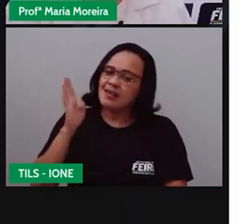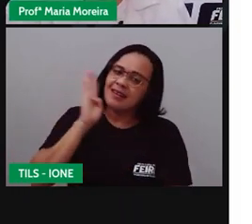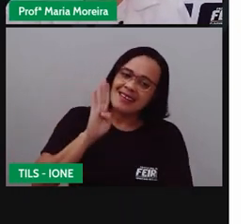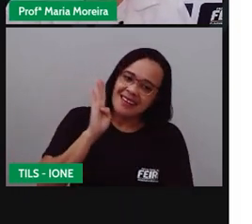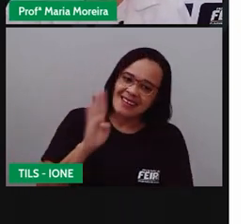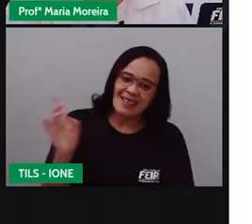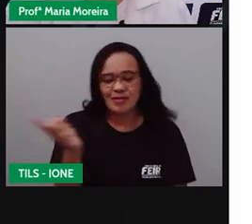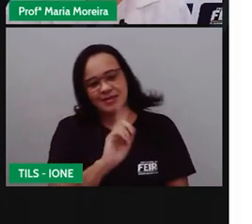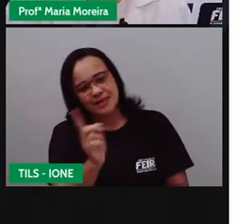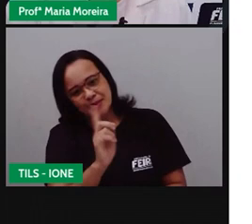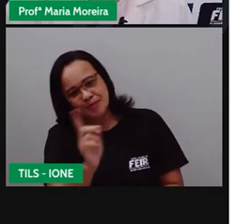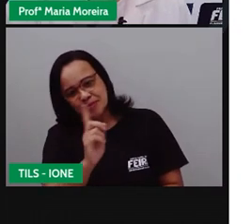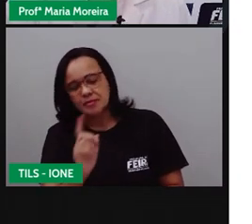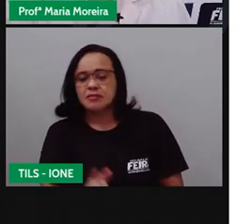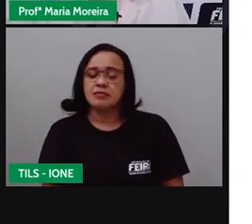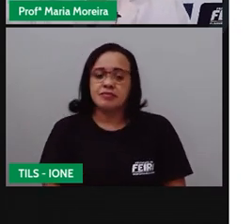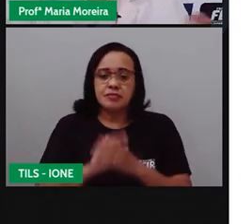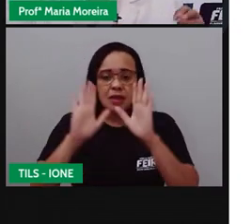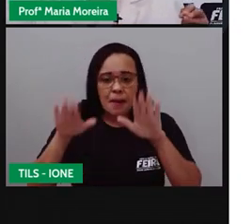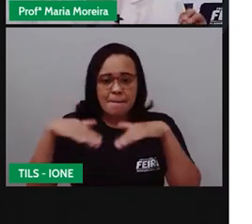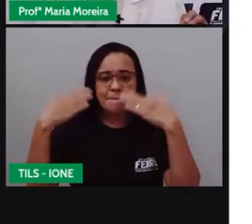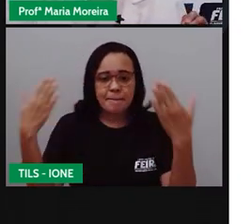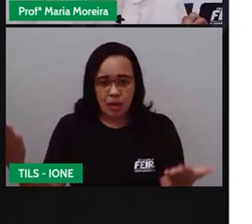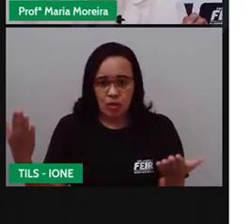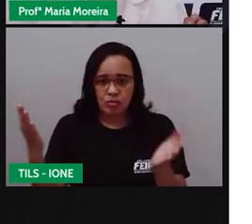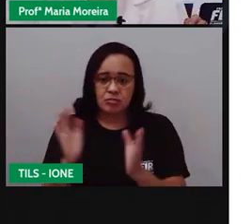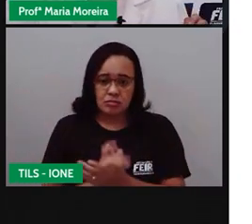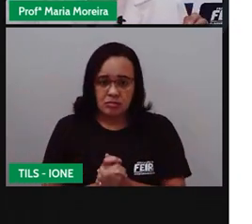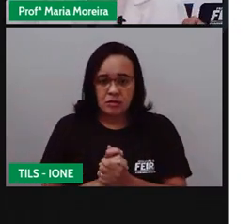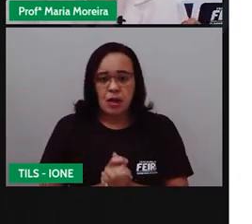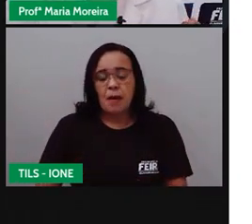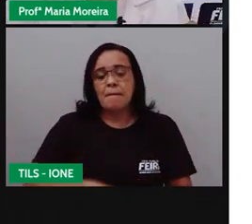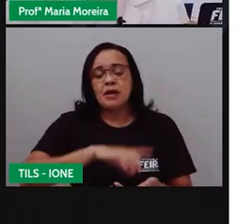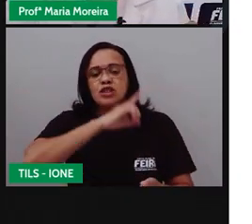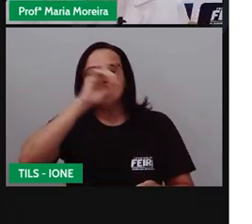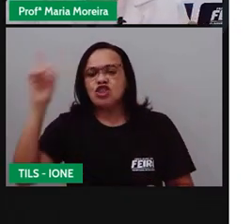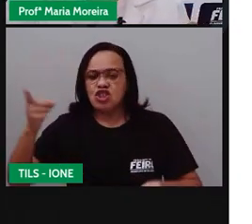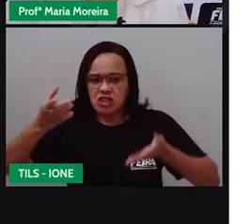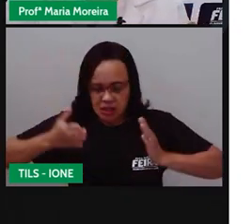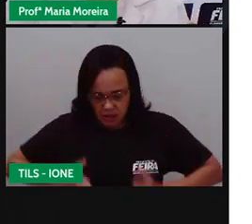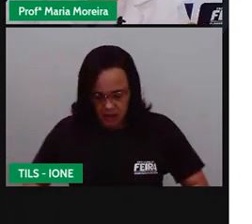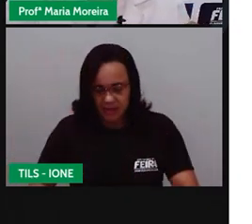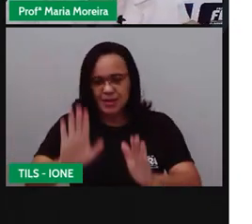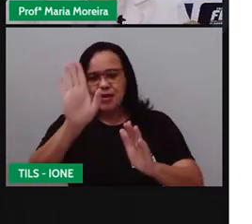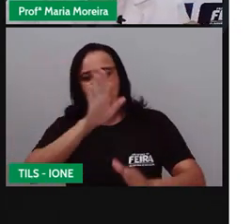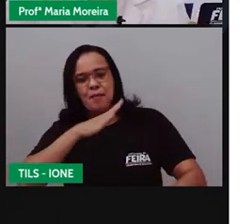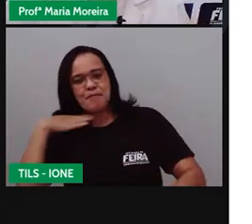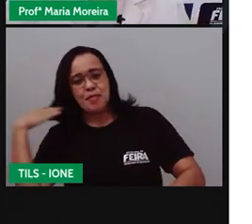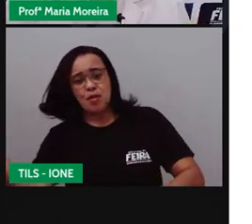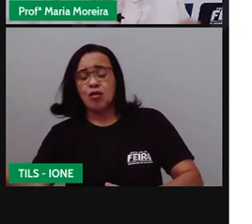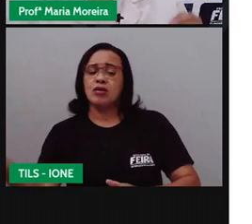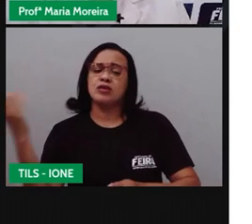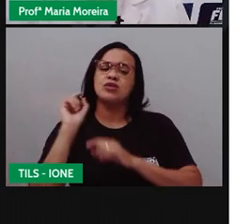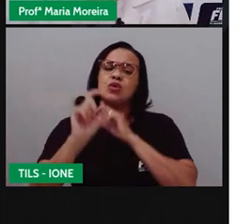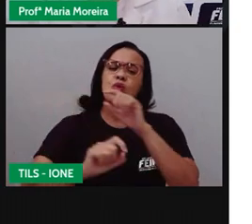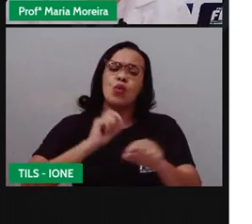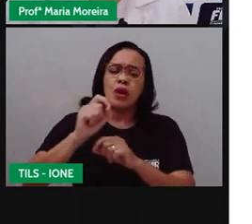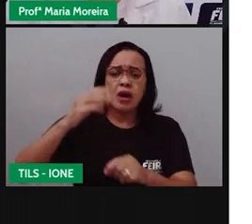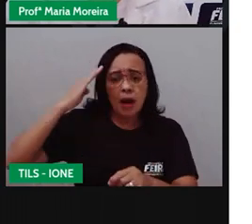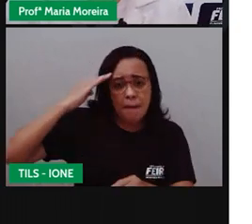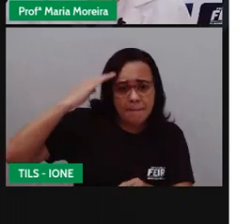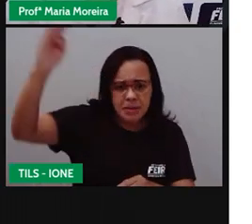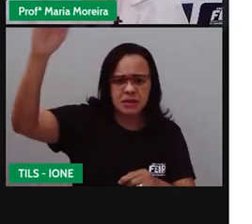de coisa. Bom, dados como data de nascimento e morte, né?